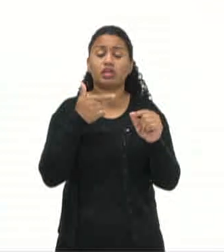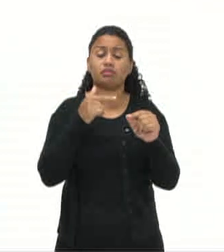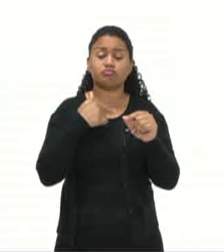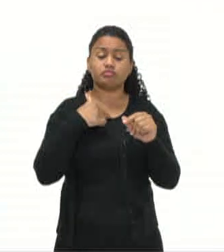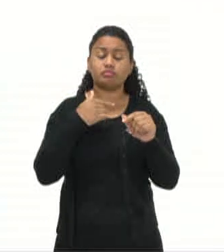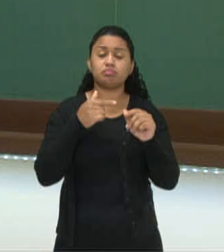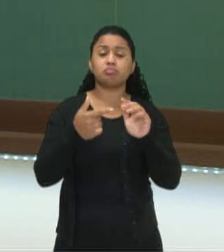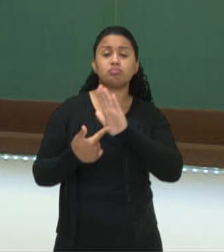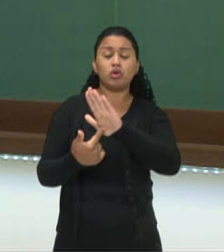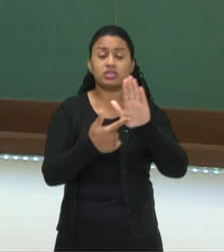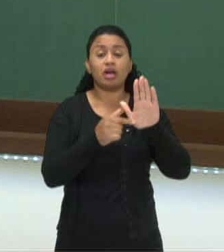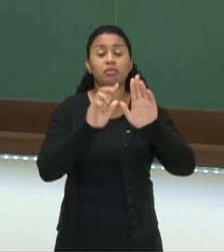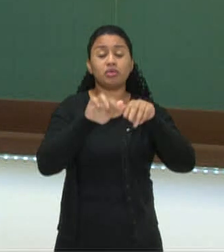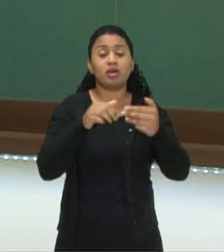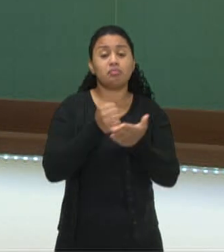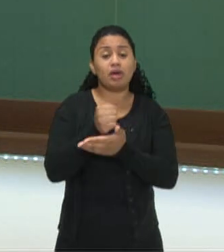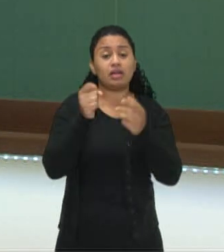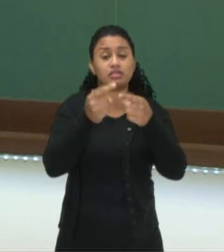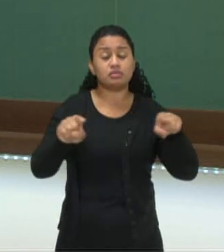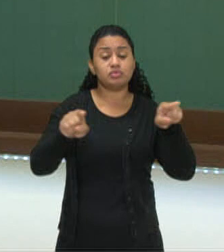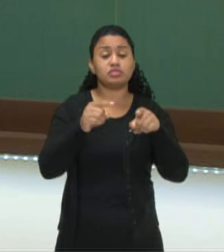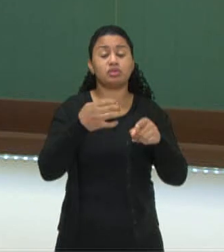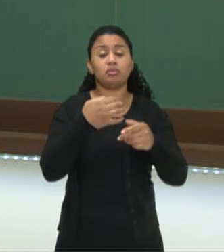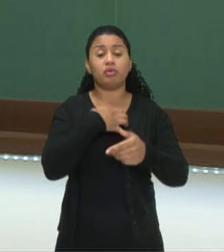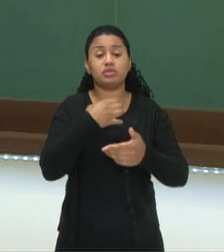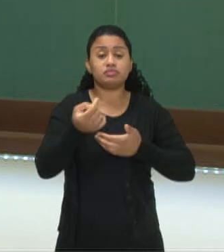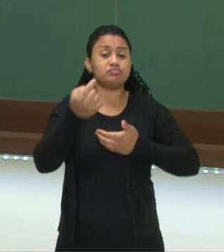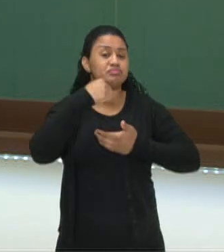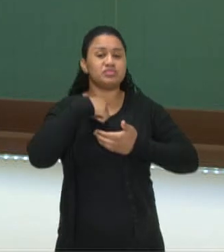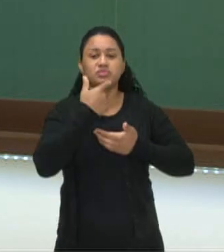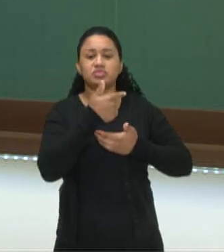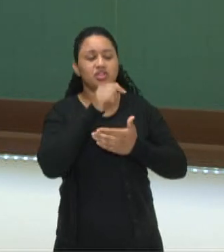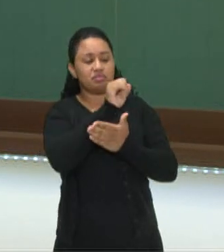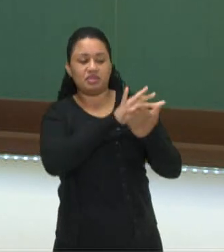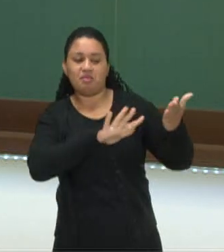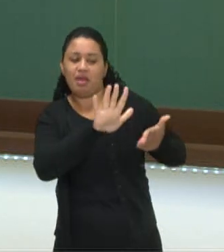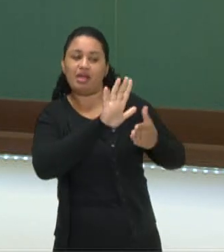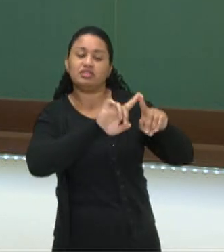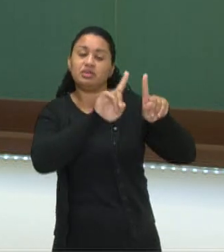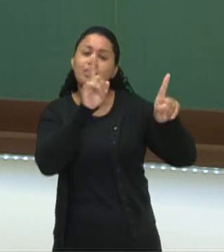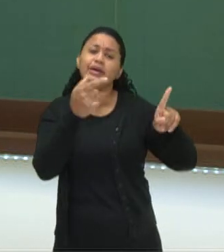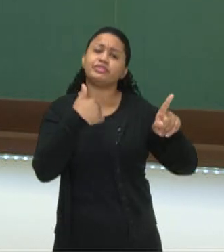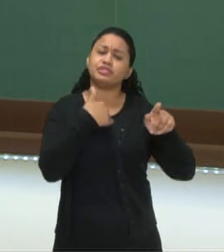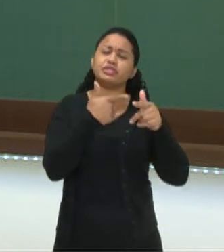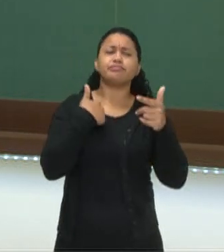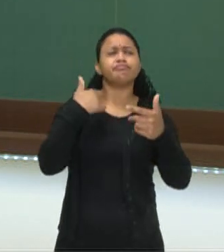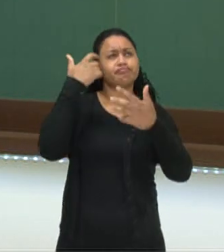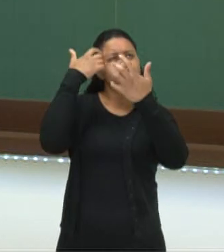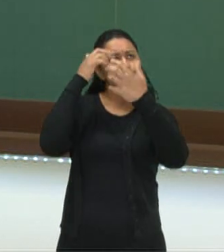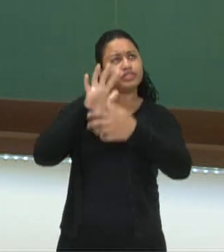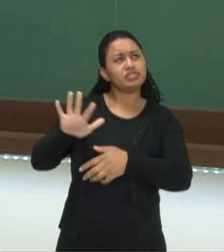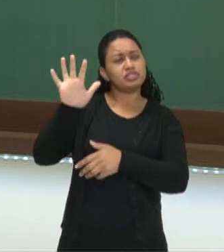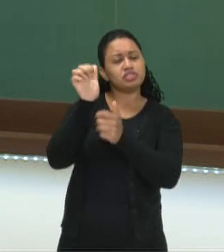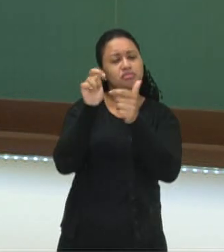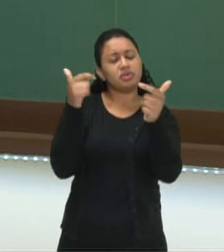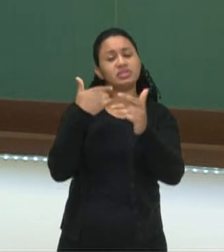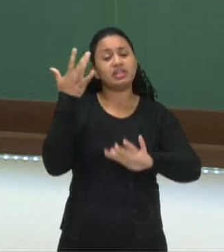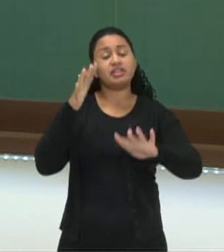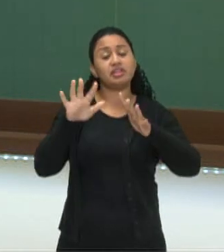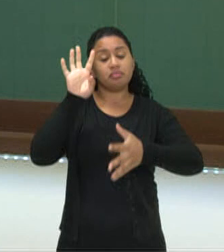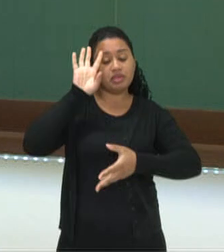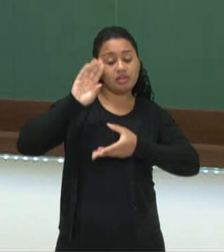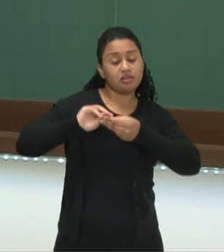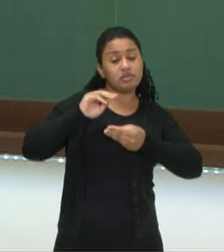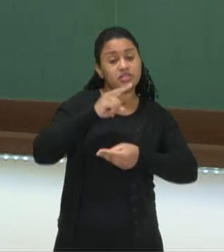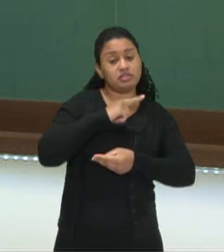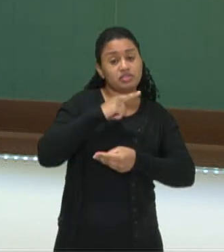através da música, porque era uma coisa subjetiva, ou seja, você não tinha uma imagem, mas você tinha construção de algo através da sua interpretação e através da